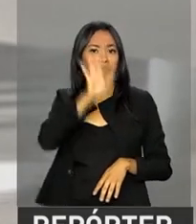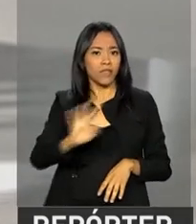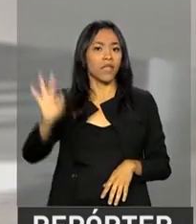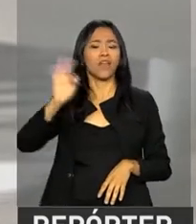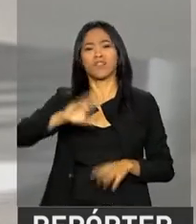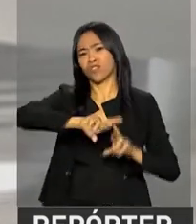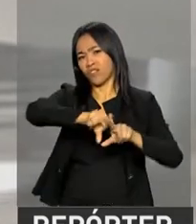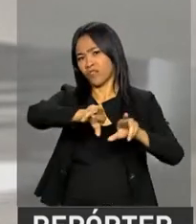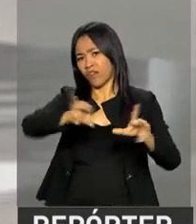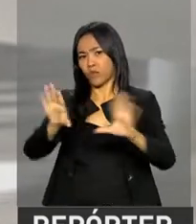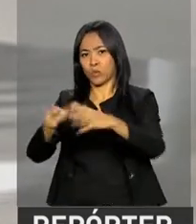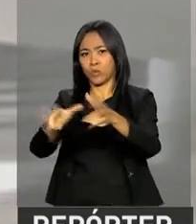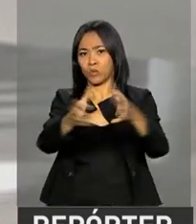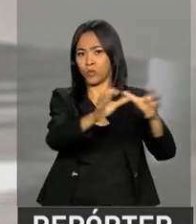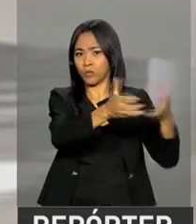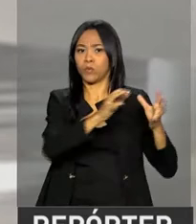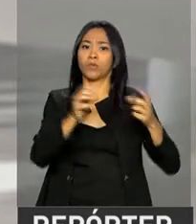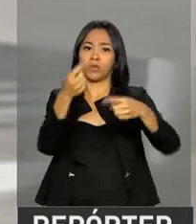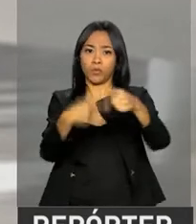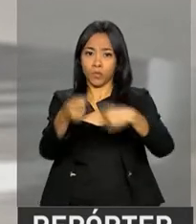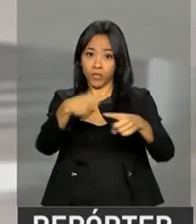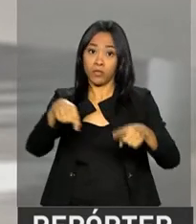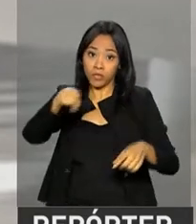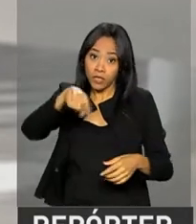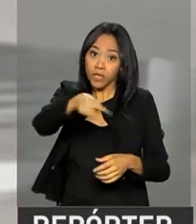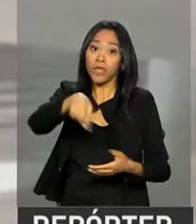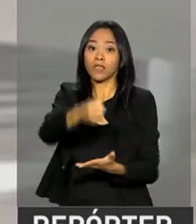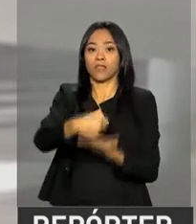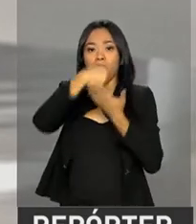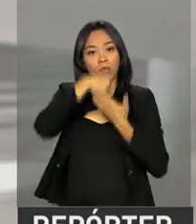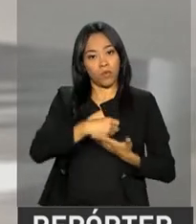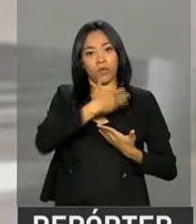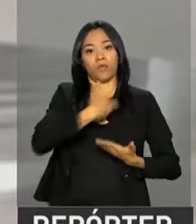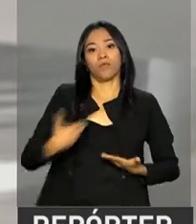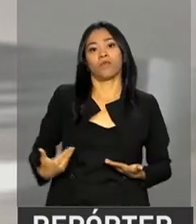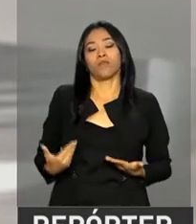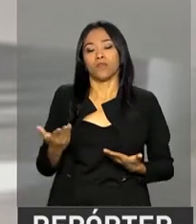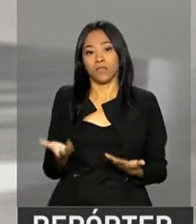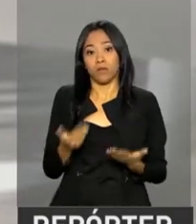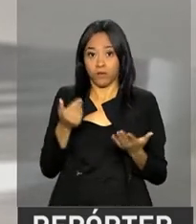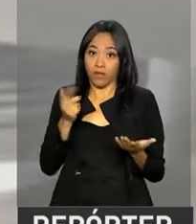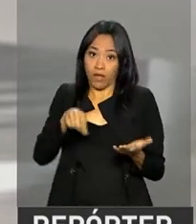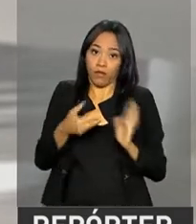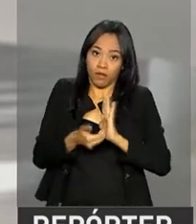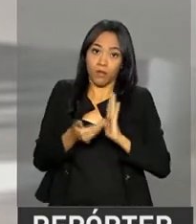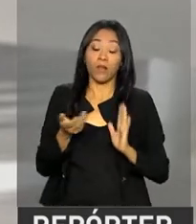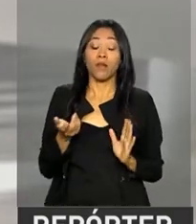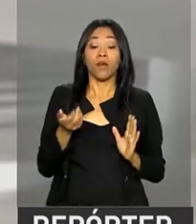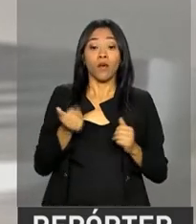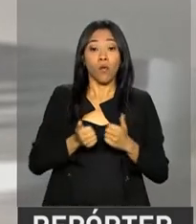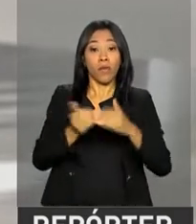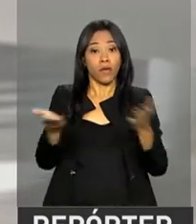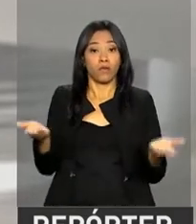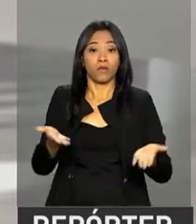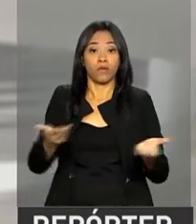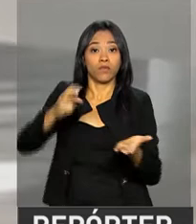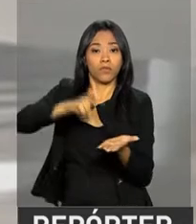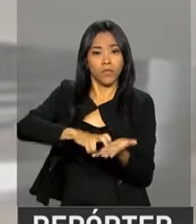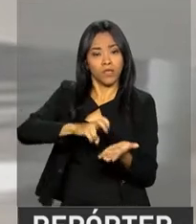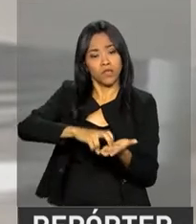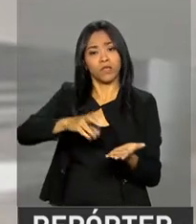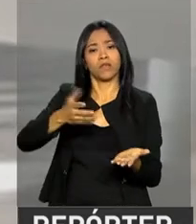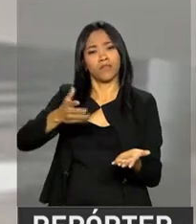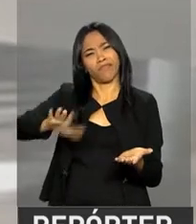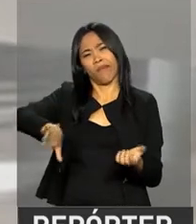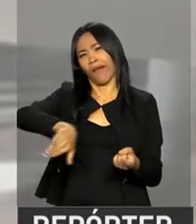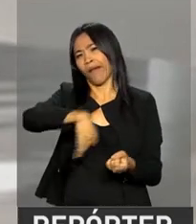da base aliada do governo na câmara dos deputados essas reuniões elas começam agora pela manhã acontecem durante toda a manhã